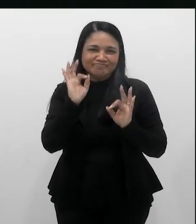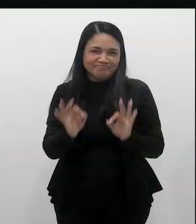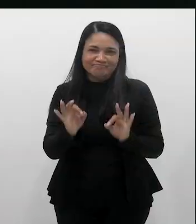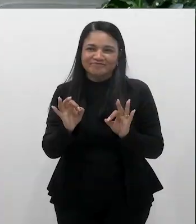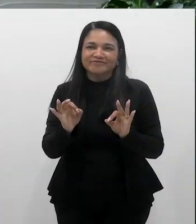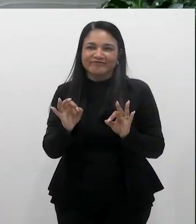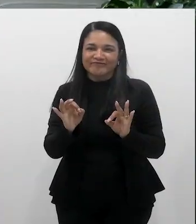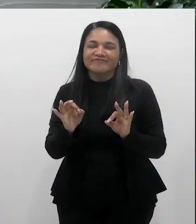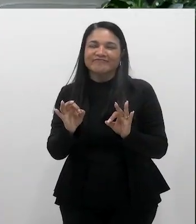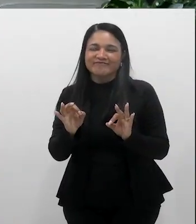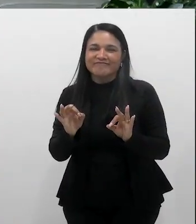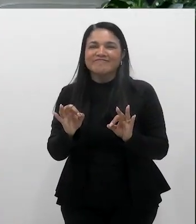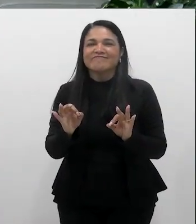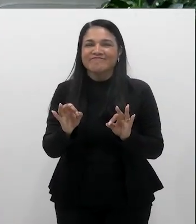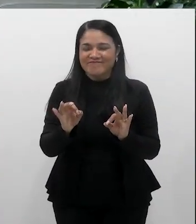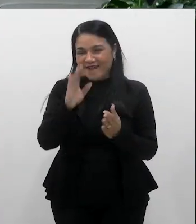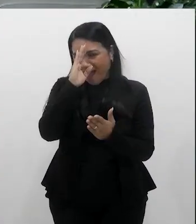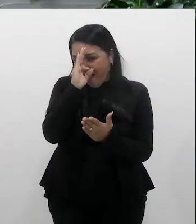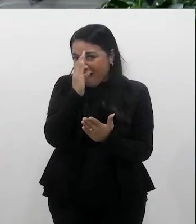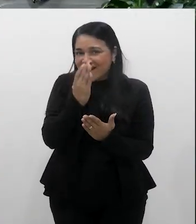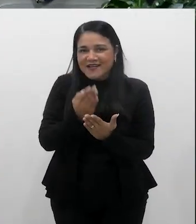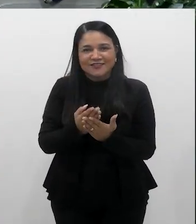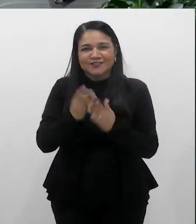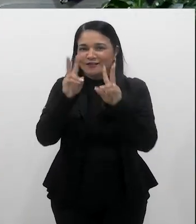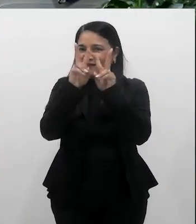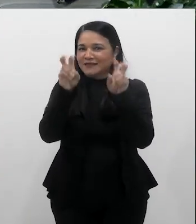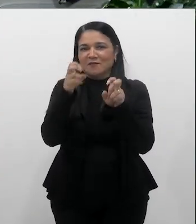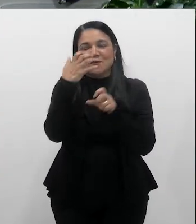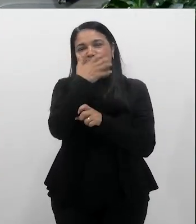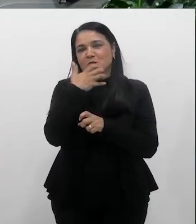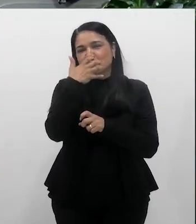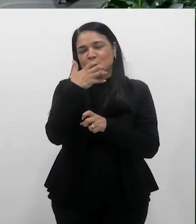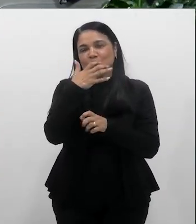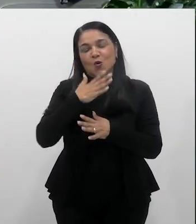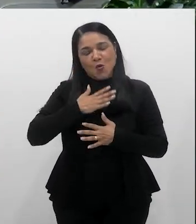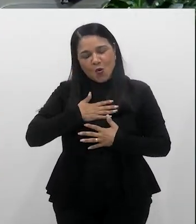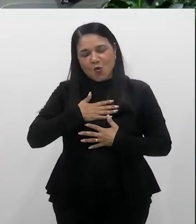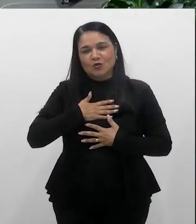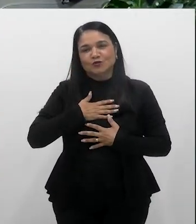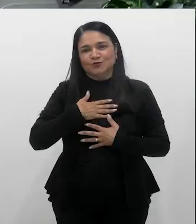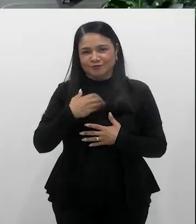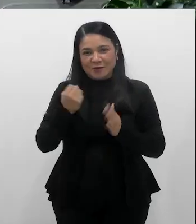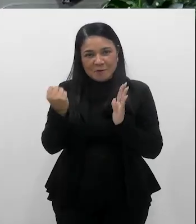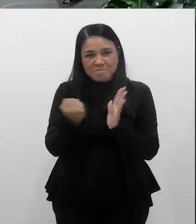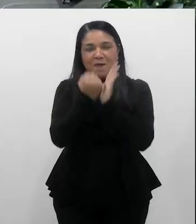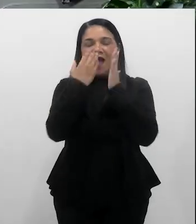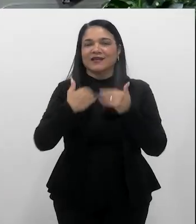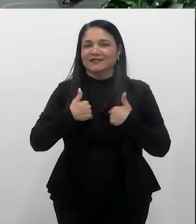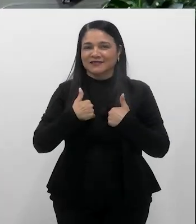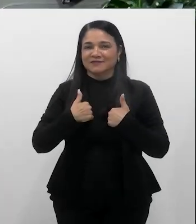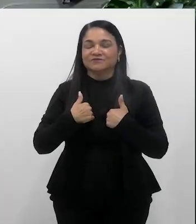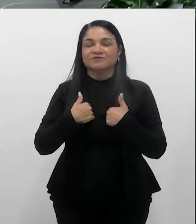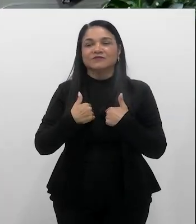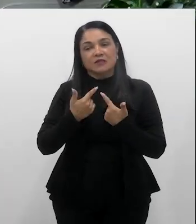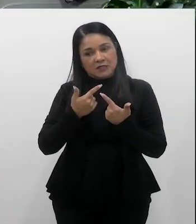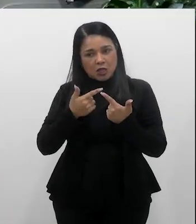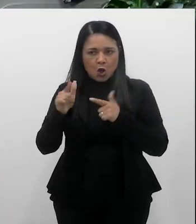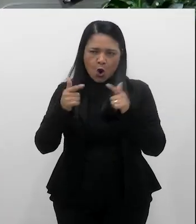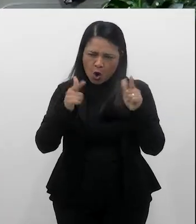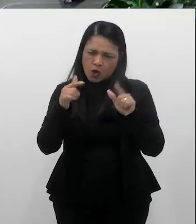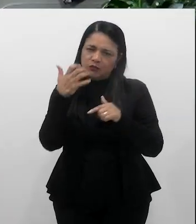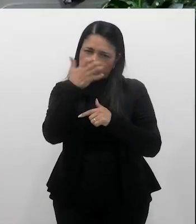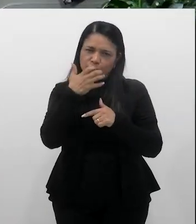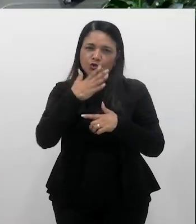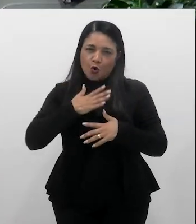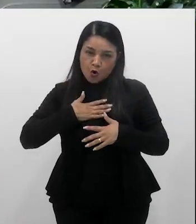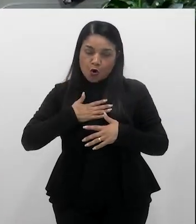Terrivelmente... terrivelmente no bom sentido. Mas realmente... terrivelmente impactante, porque eu fico ouvindo. Tem outras. Sim. Tá? Alguém, como está me